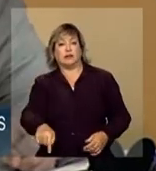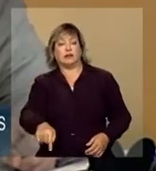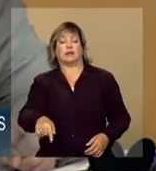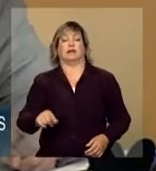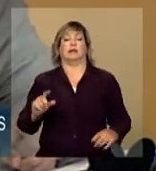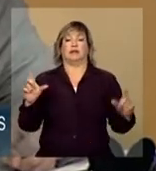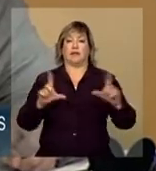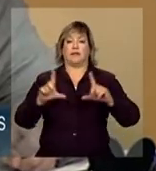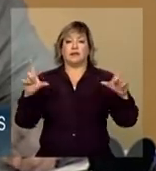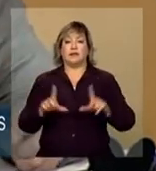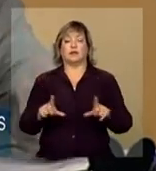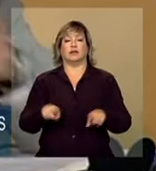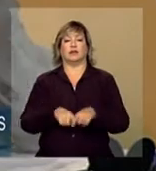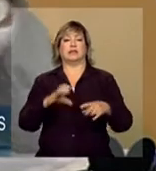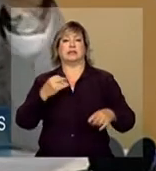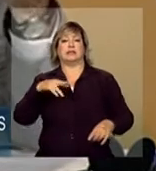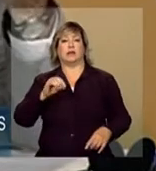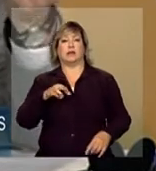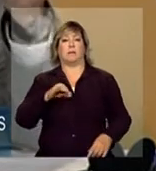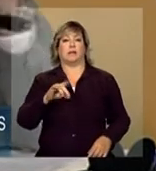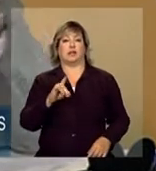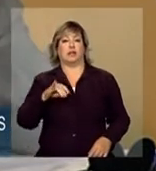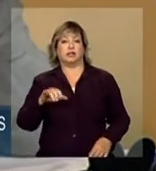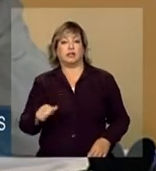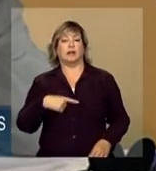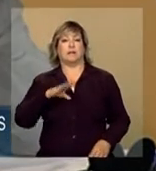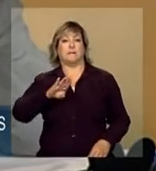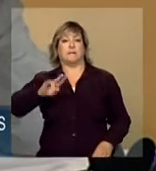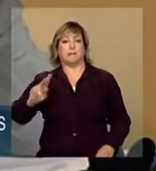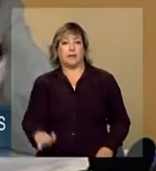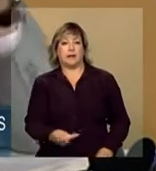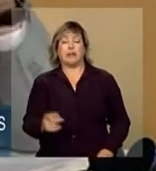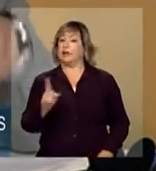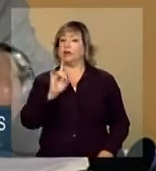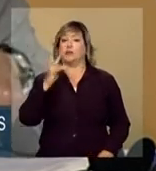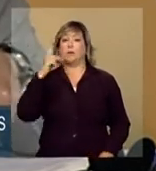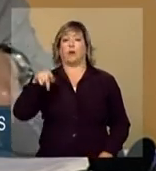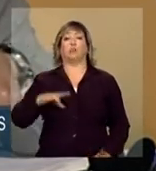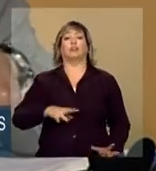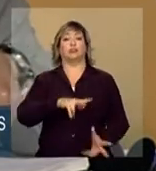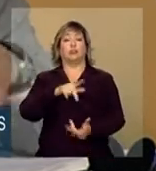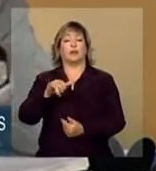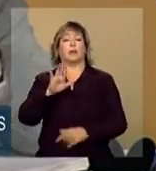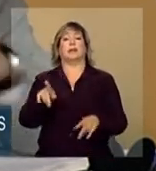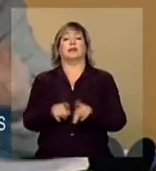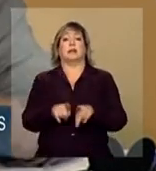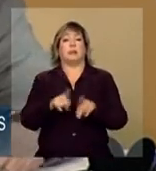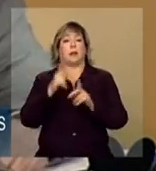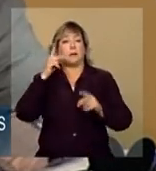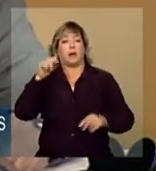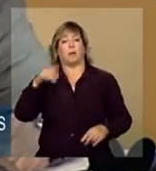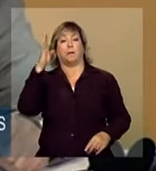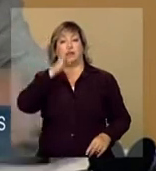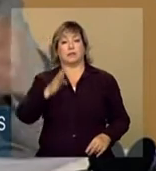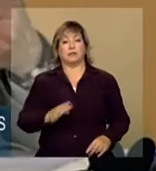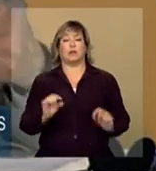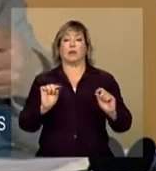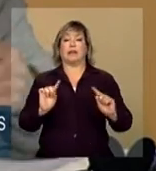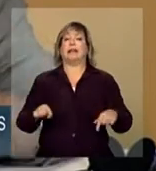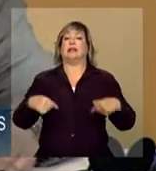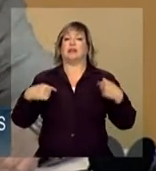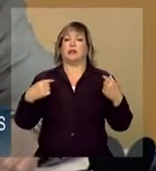de mídia em Belo Horizonte, e aí a distribuição, não apenas para o mundo, mas também para o Brasil, que depois,